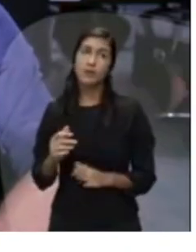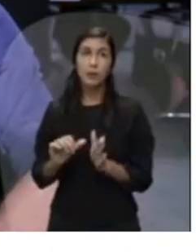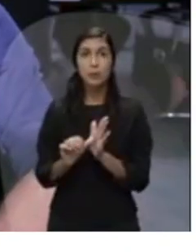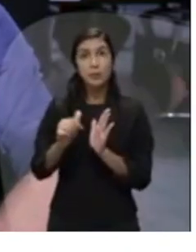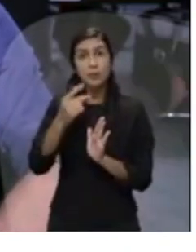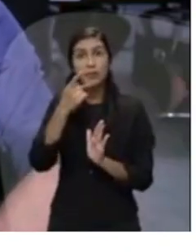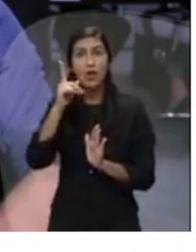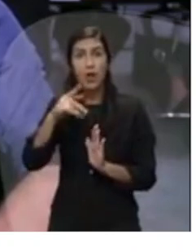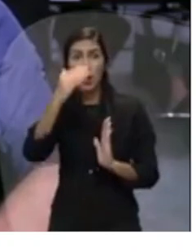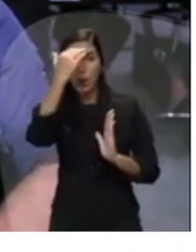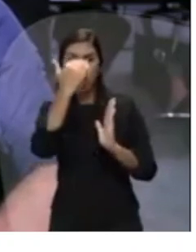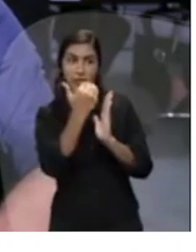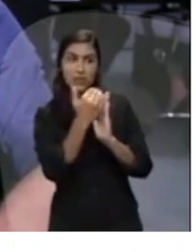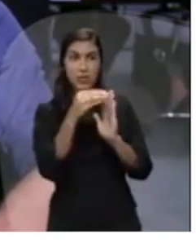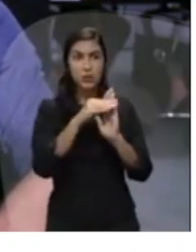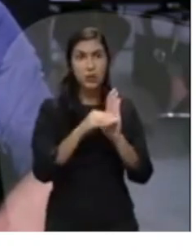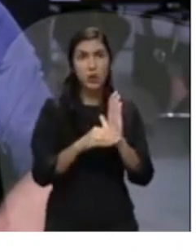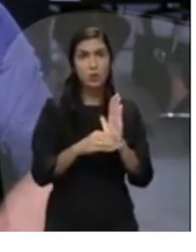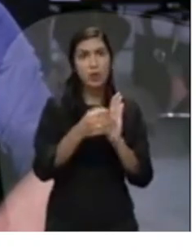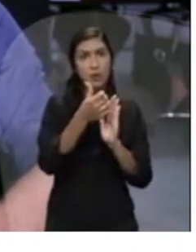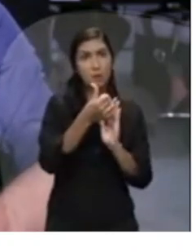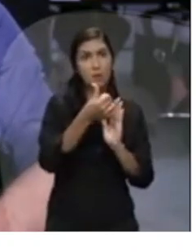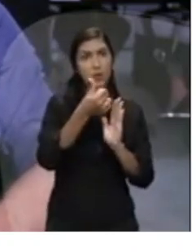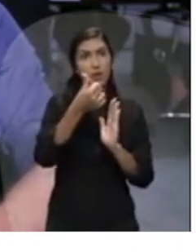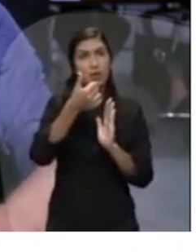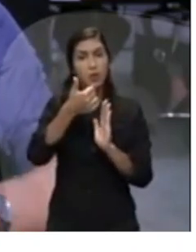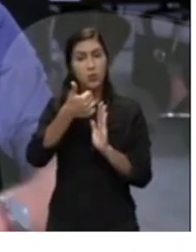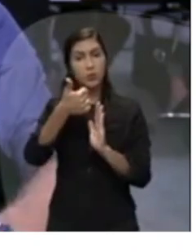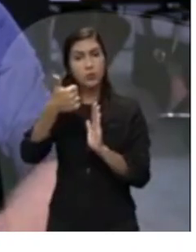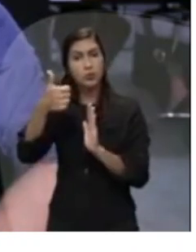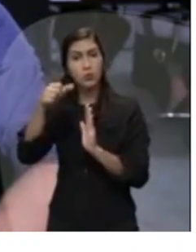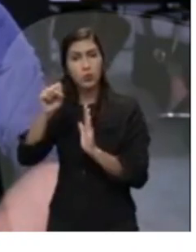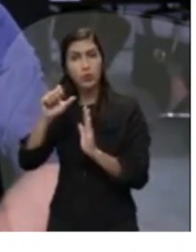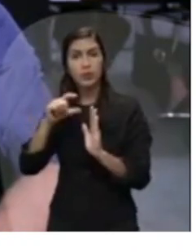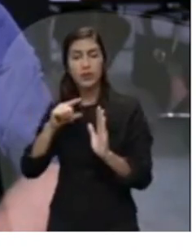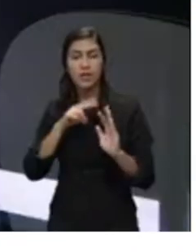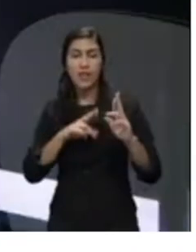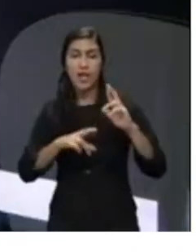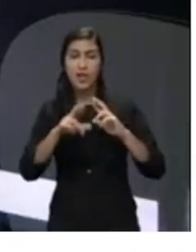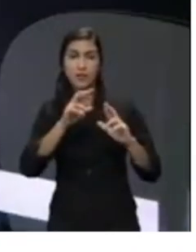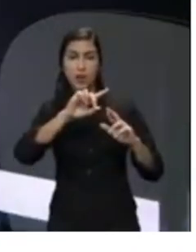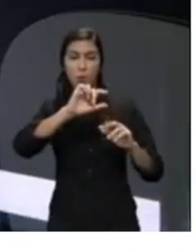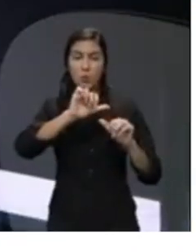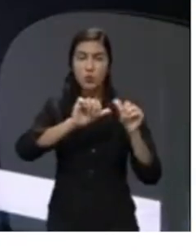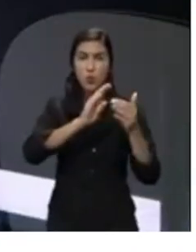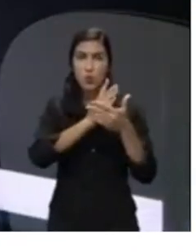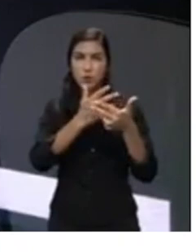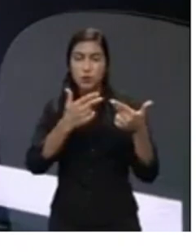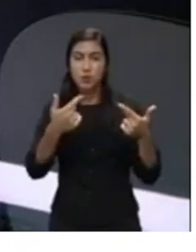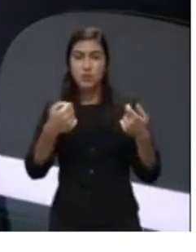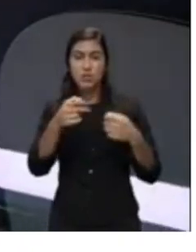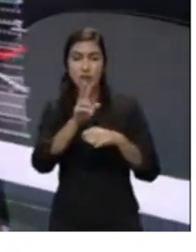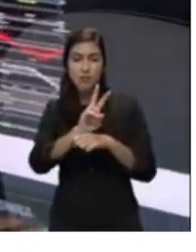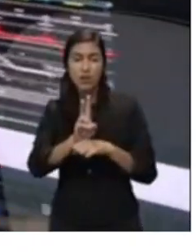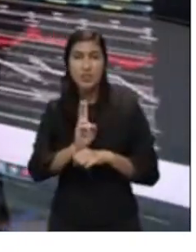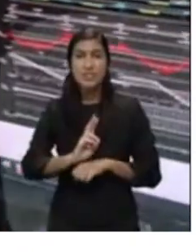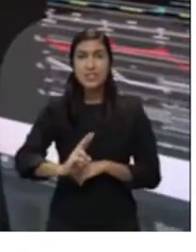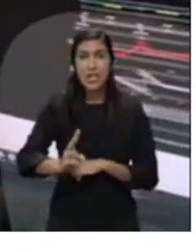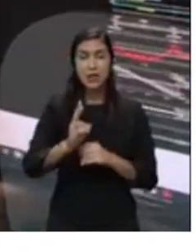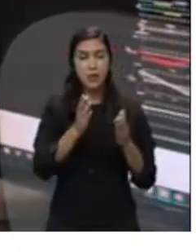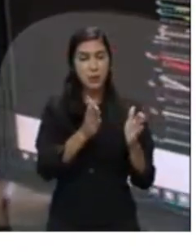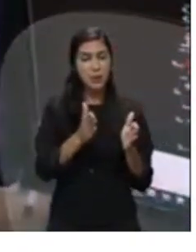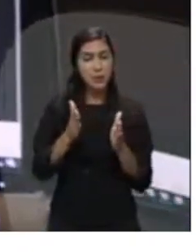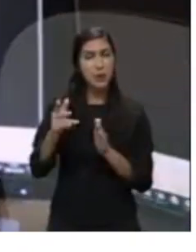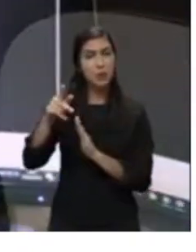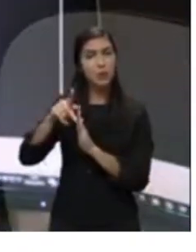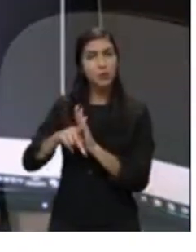certeza, seguir as normas. A 6118, que é de concreto armado, teve uma revisão esses tempos atrás. E, além disso, é fazer uma verificação sempre de todas as fases do